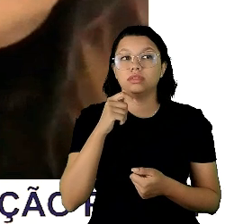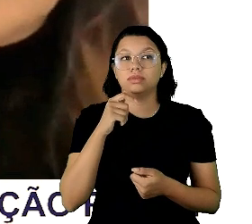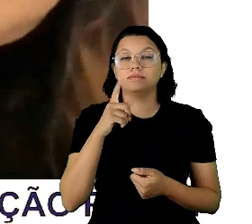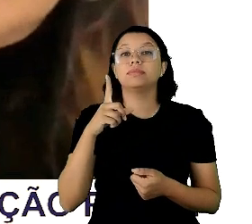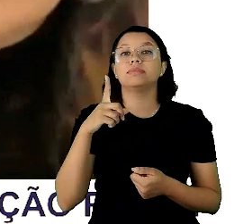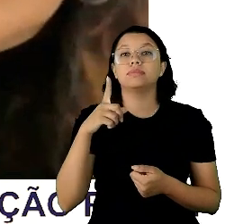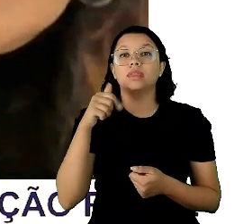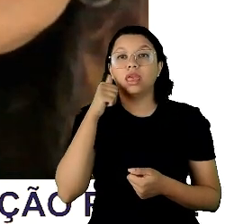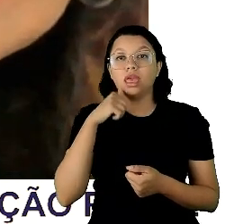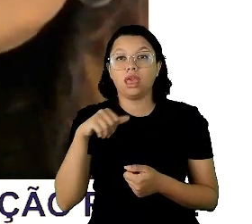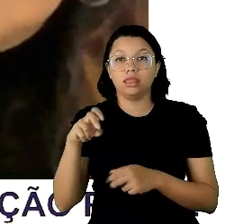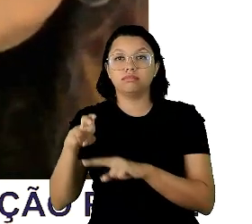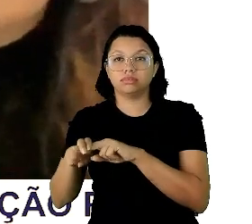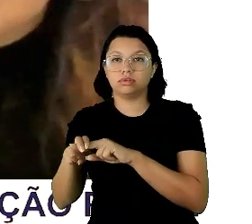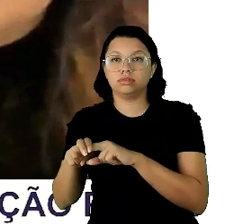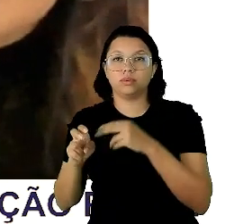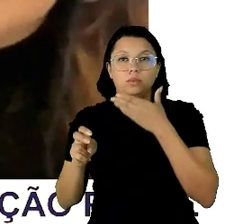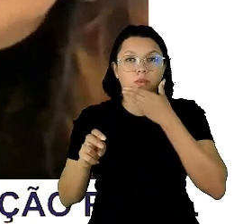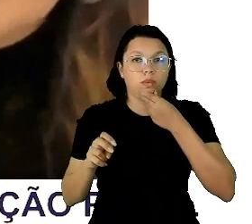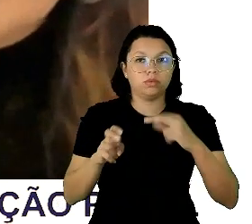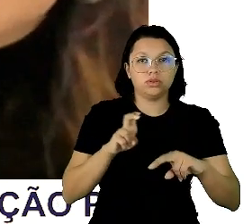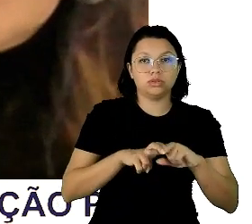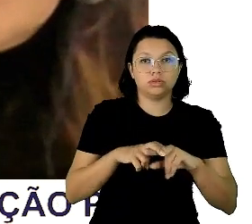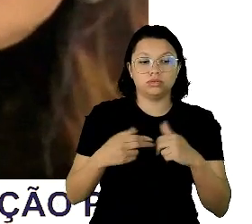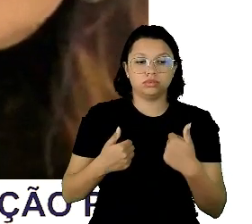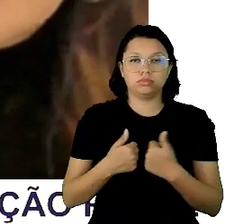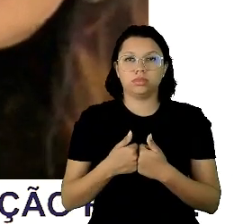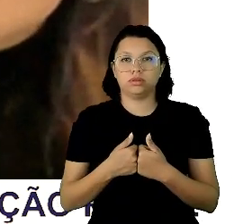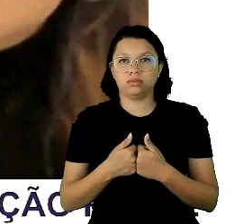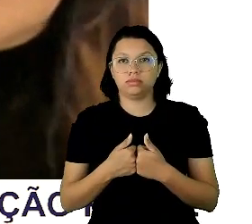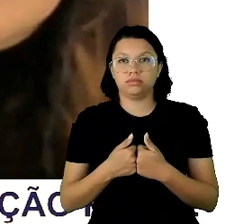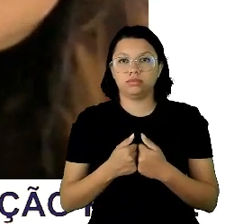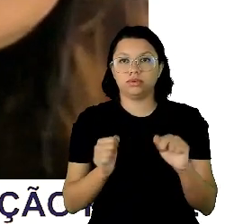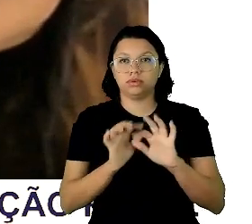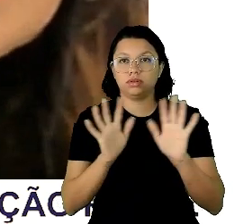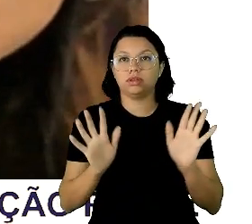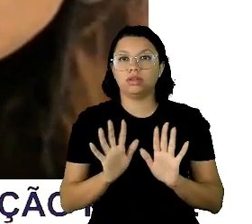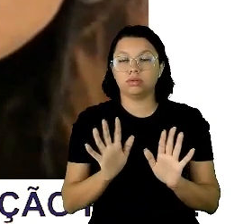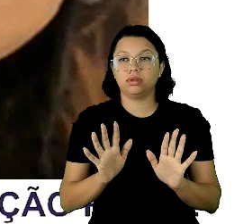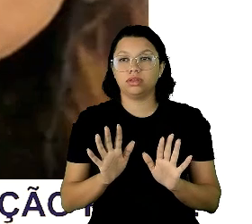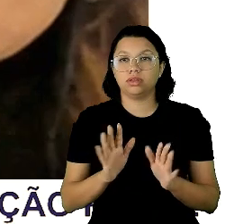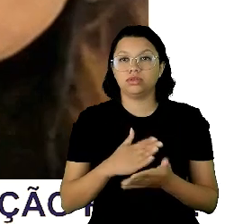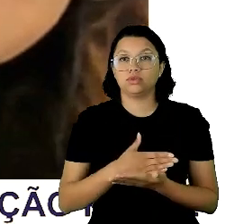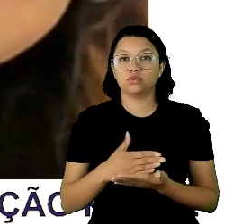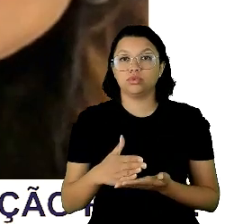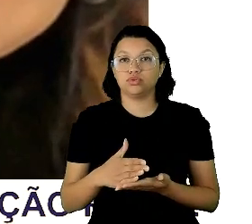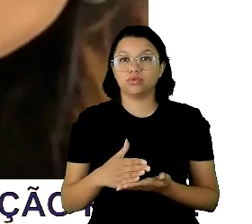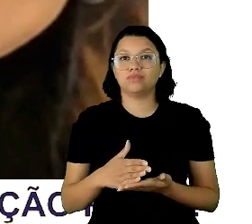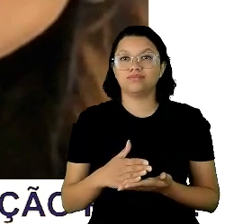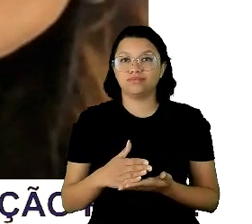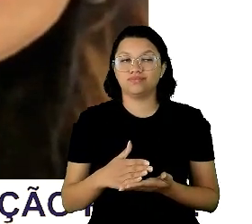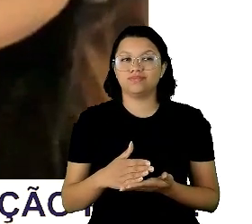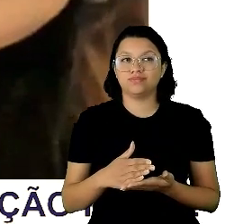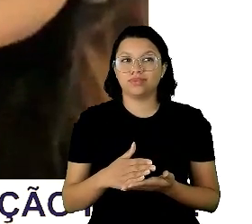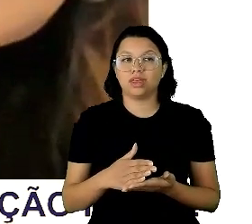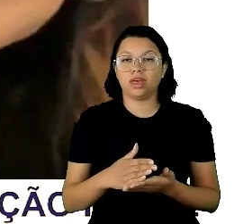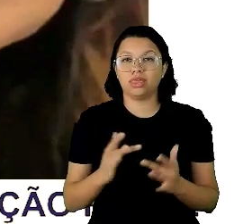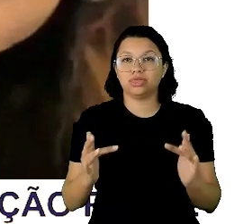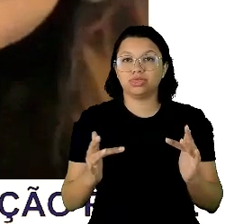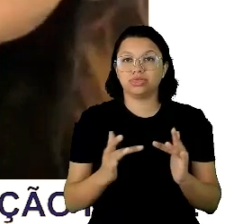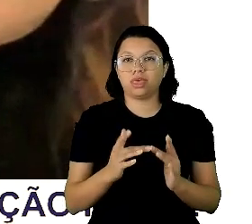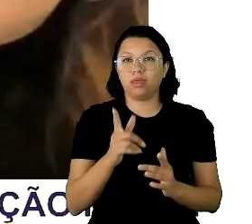sentada, um cara sentou do lado dela e claramente começou a se masturbar. E